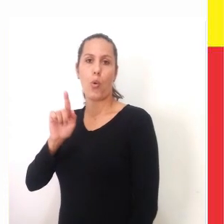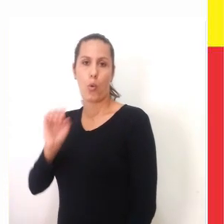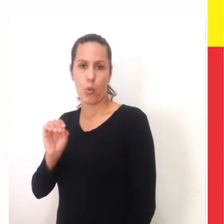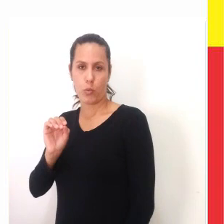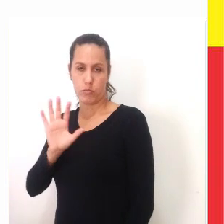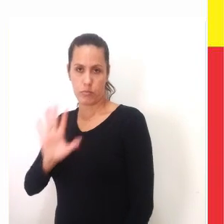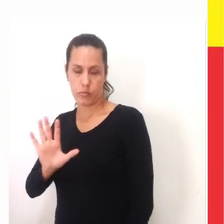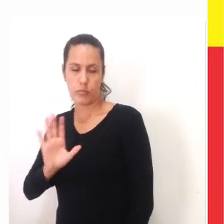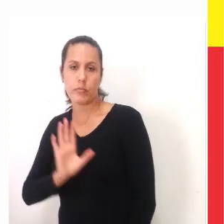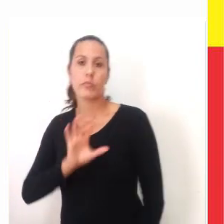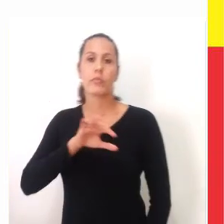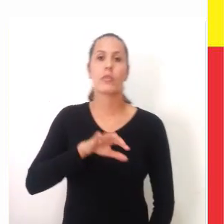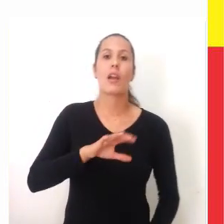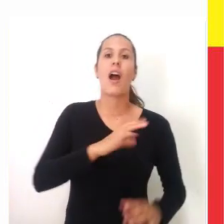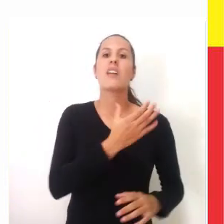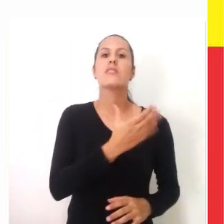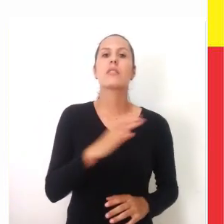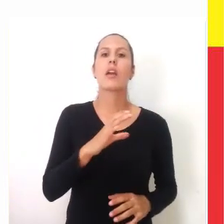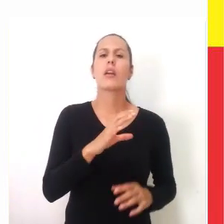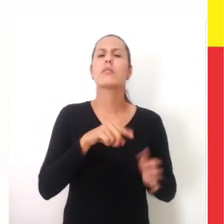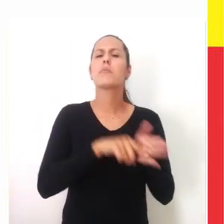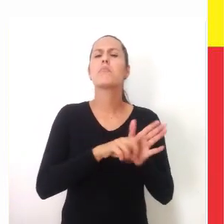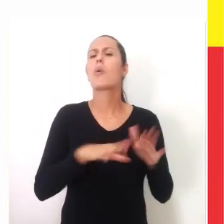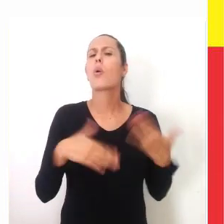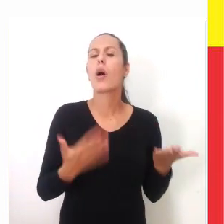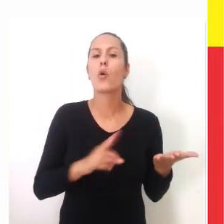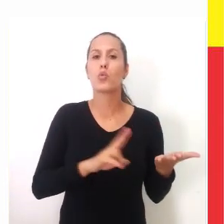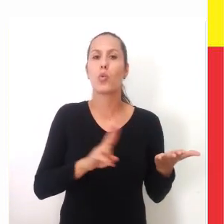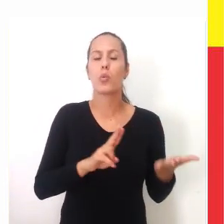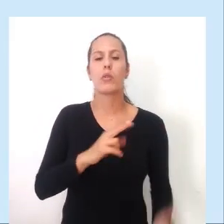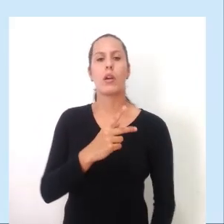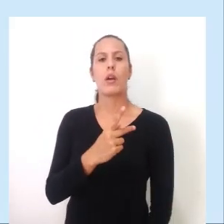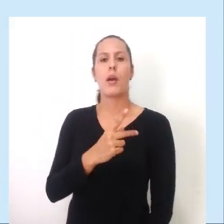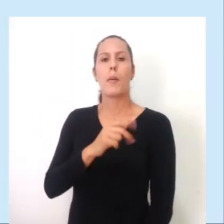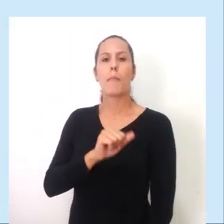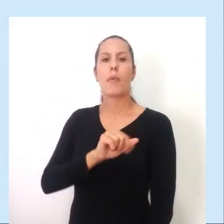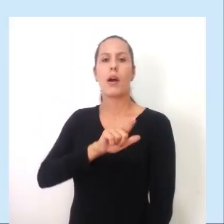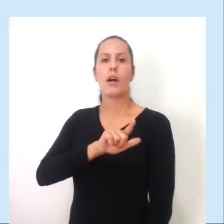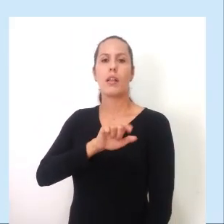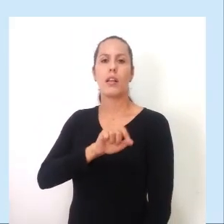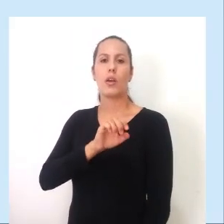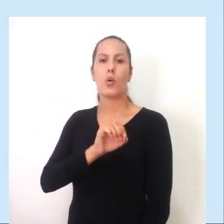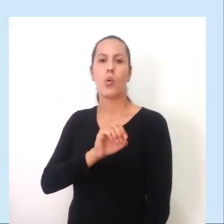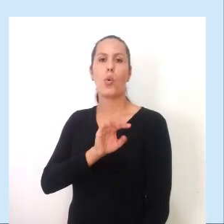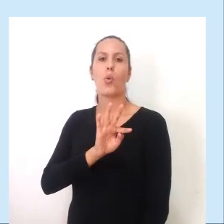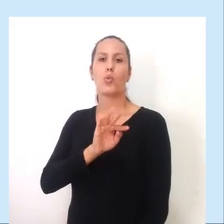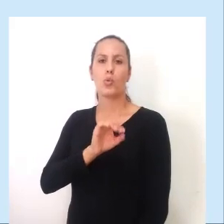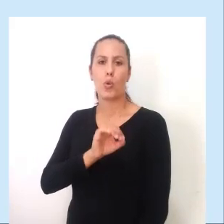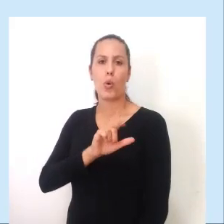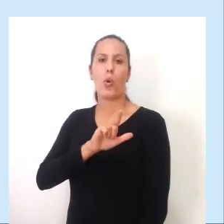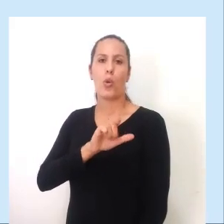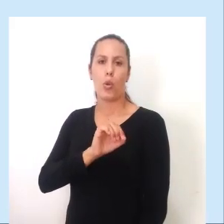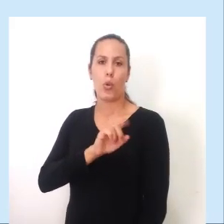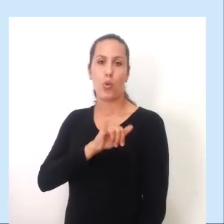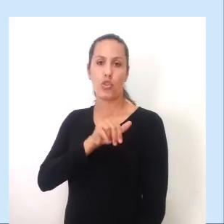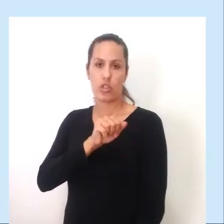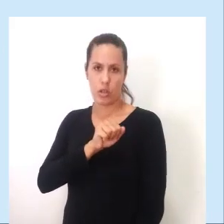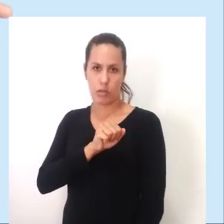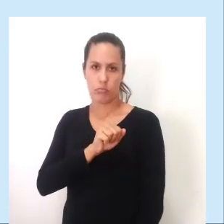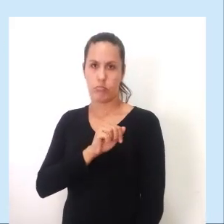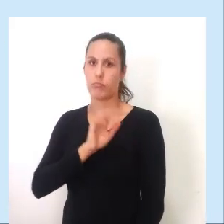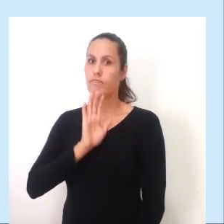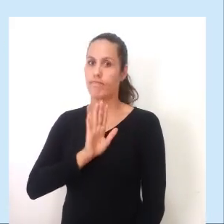é chamada de paleontologia, ok? Que é relevante. Dantas, a senhora